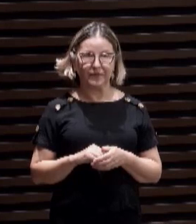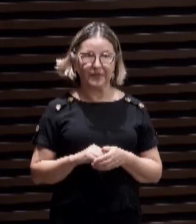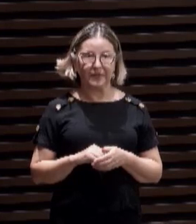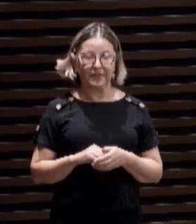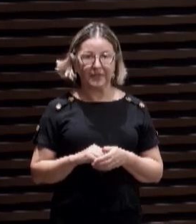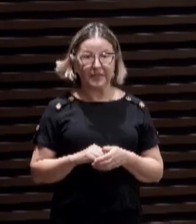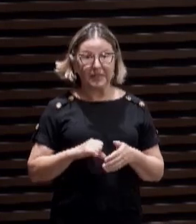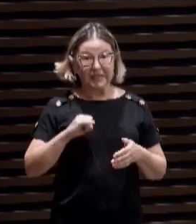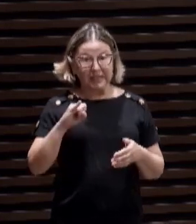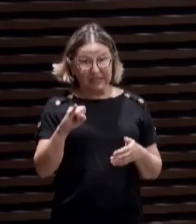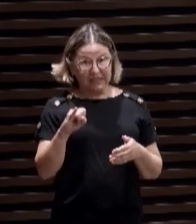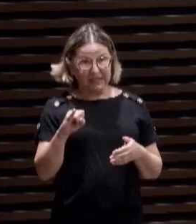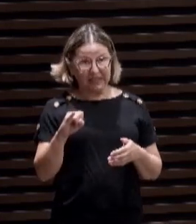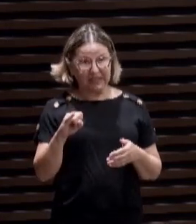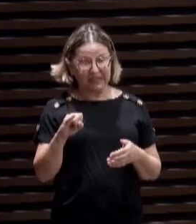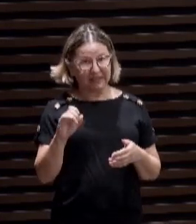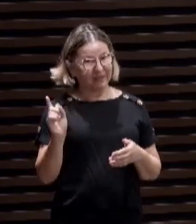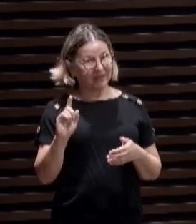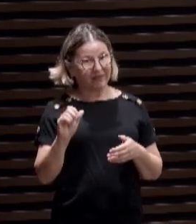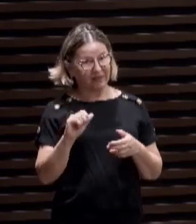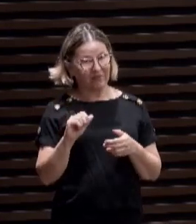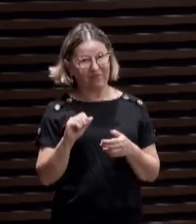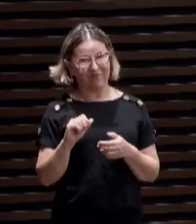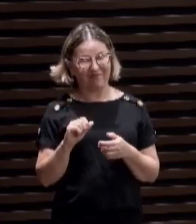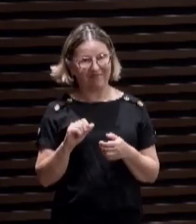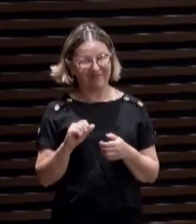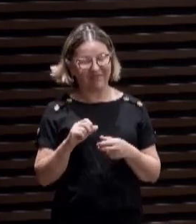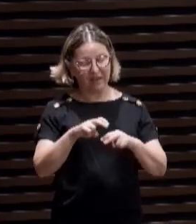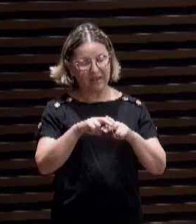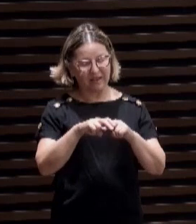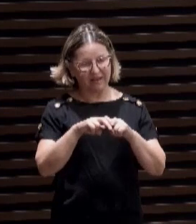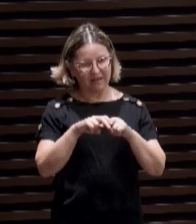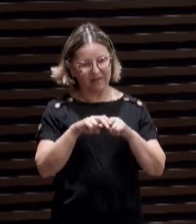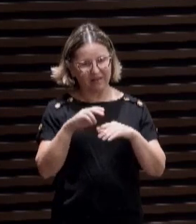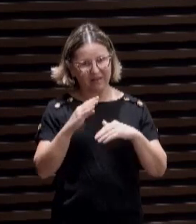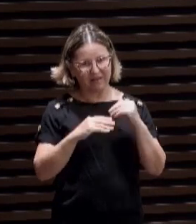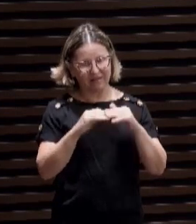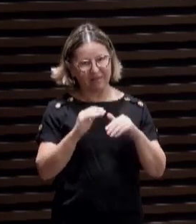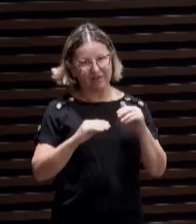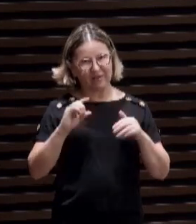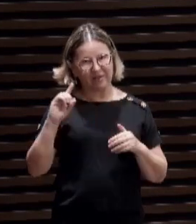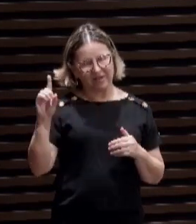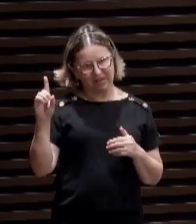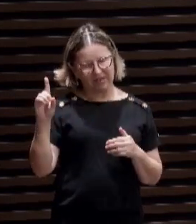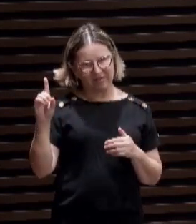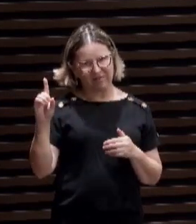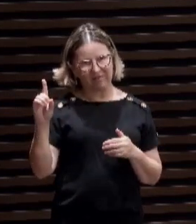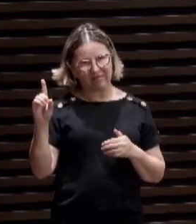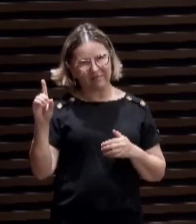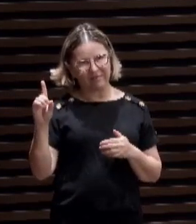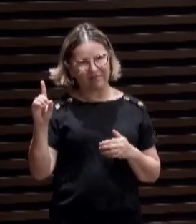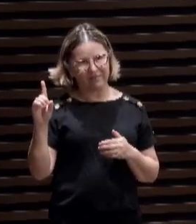conclusão natural que teríamos, primeiro, é que Deus não é capaz de salvar totalmente